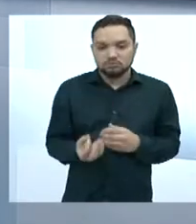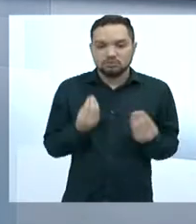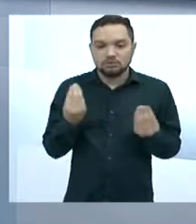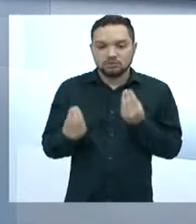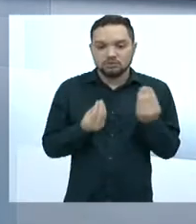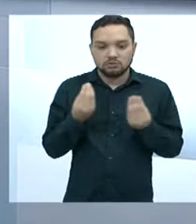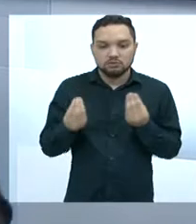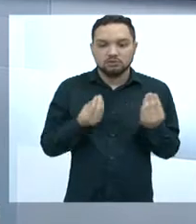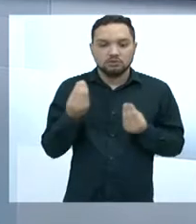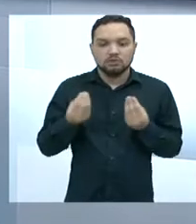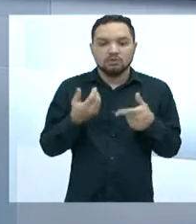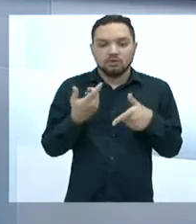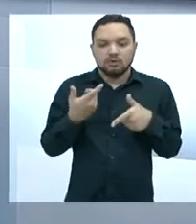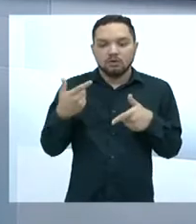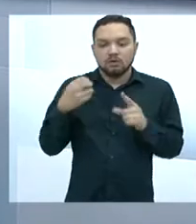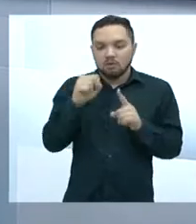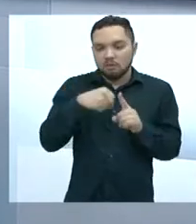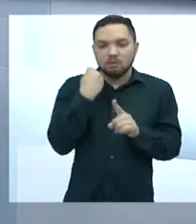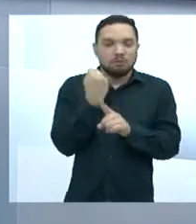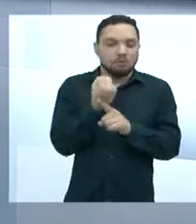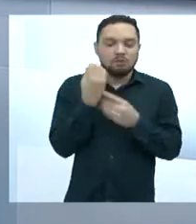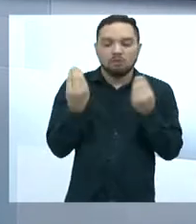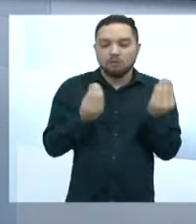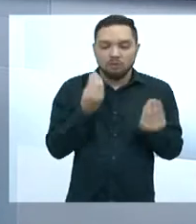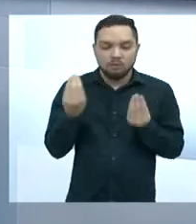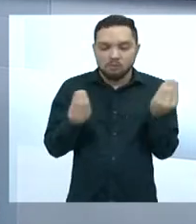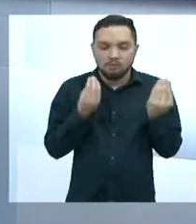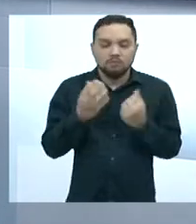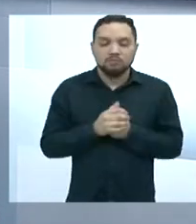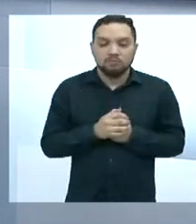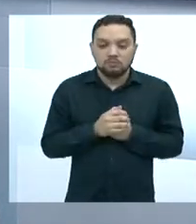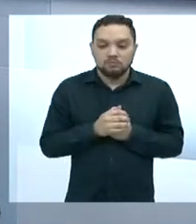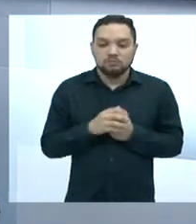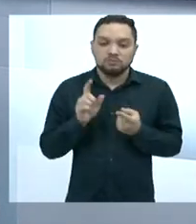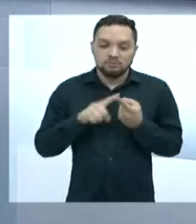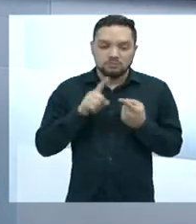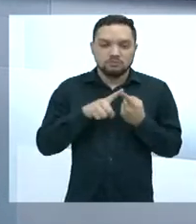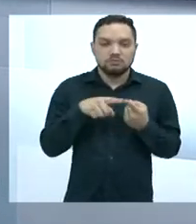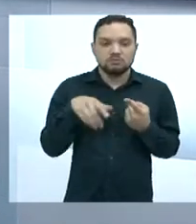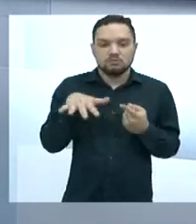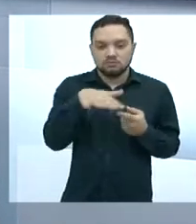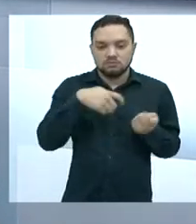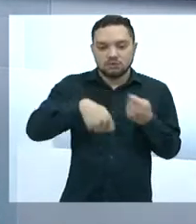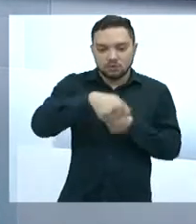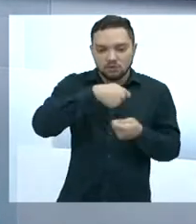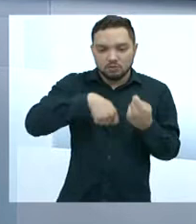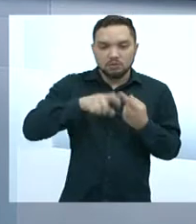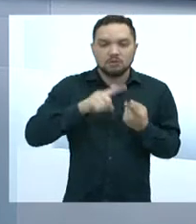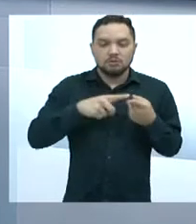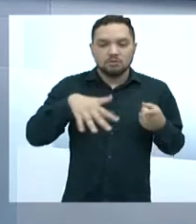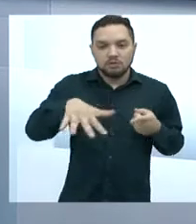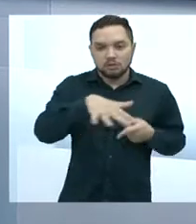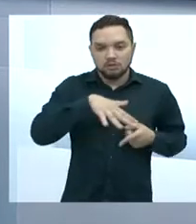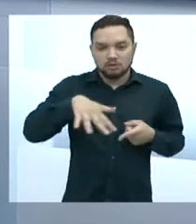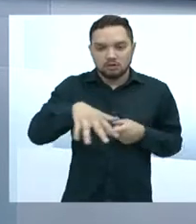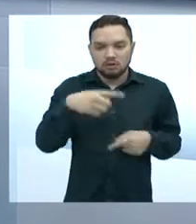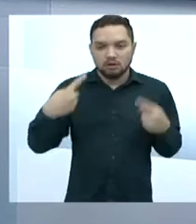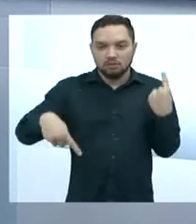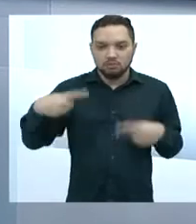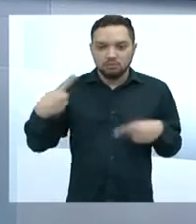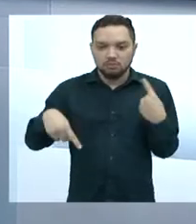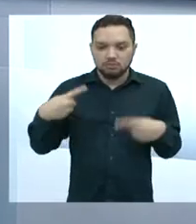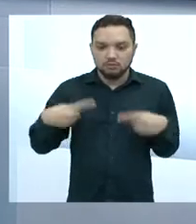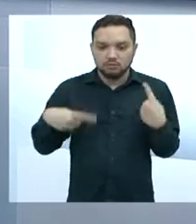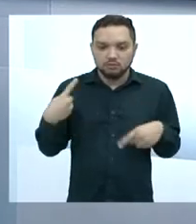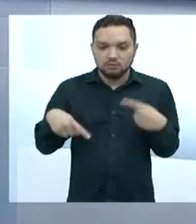e a conjuntura social e, naturalmente, da economia, da política. E é este o instrumento